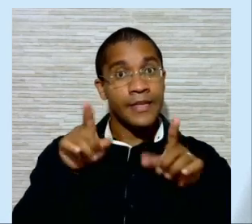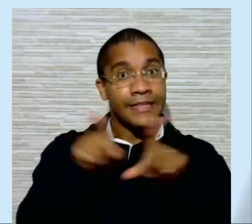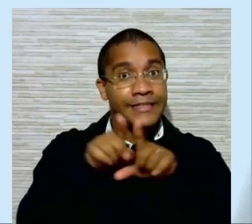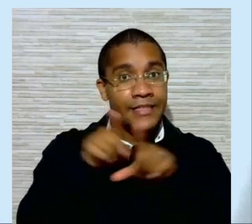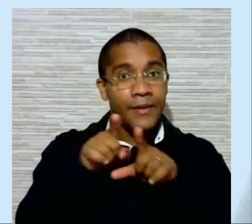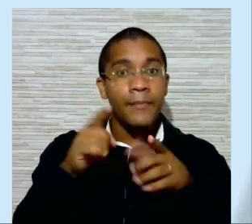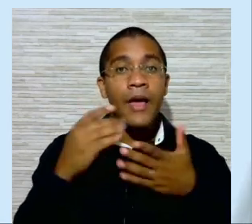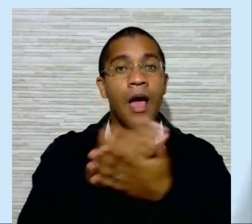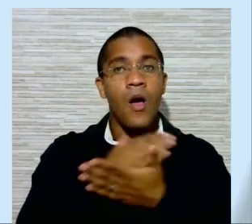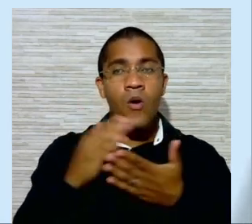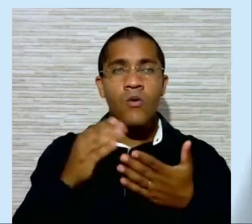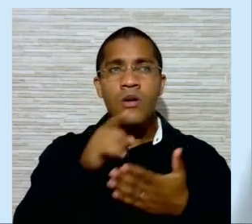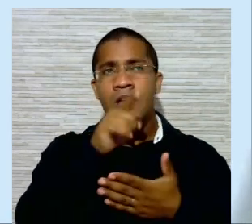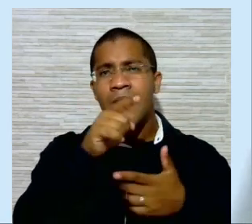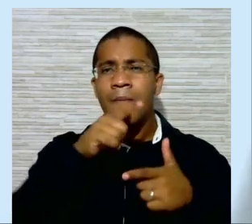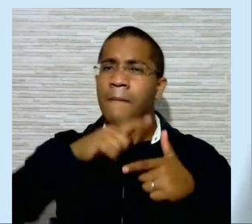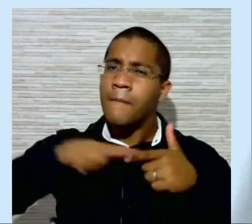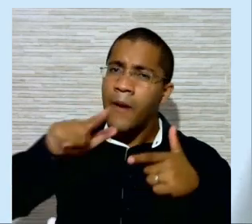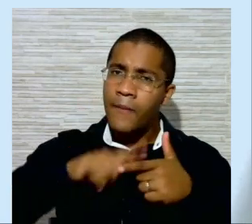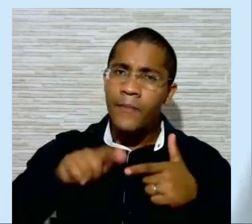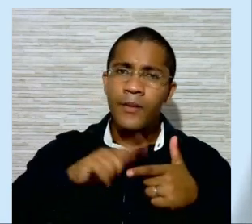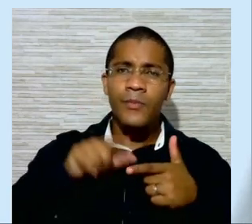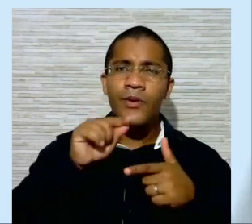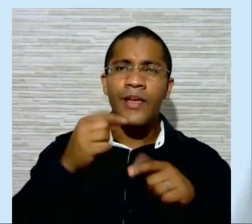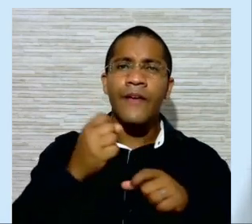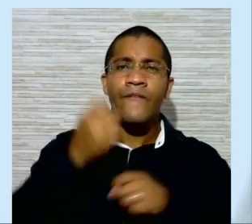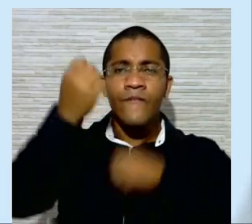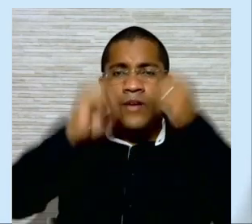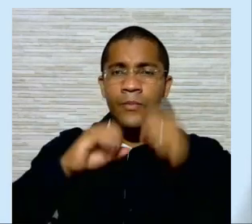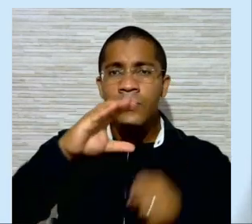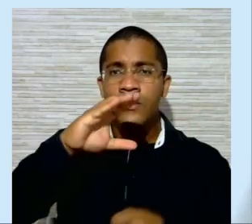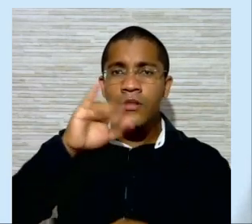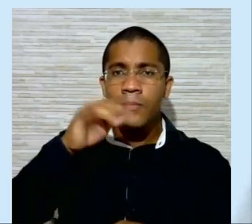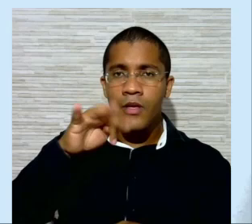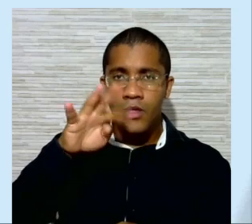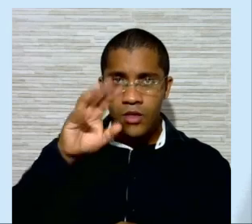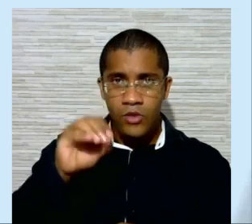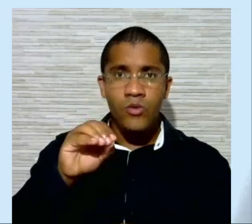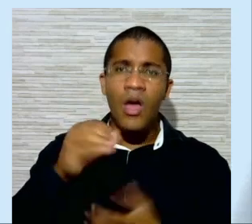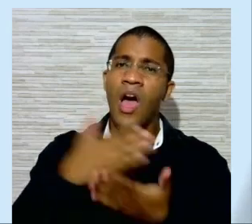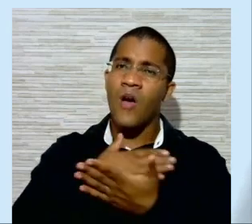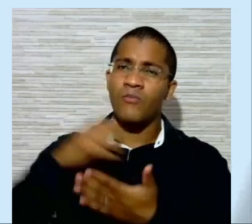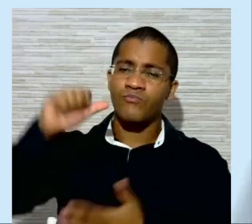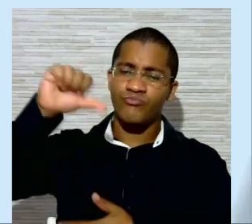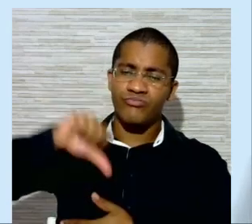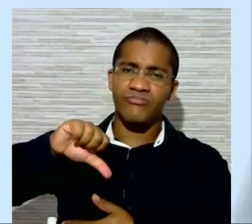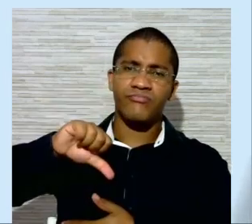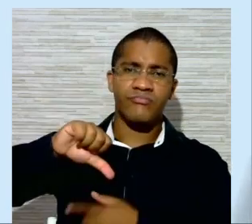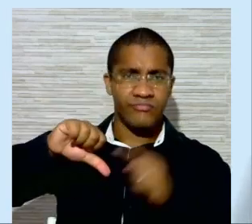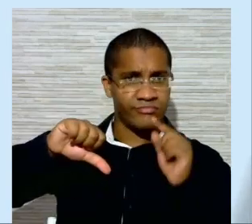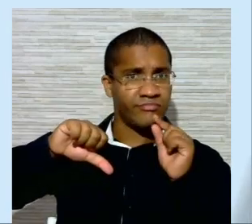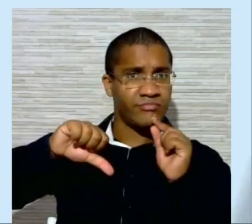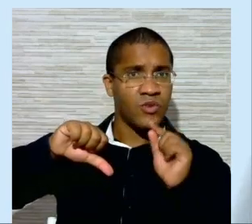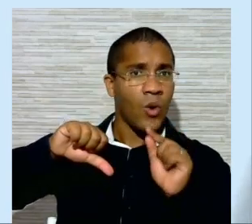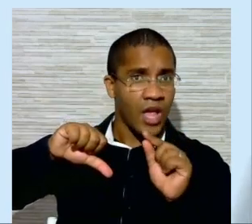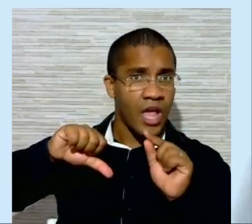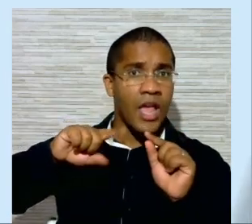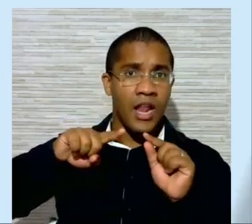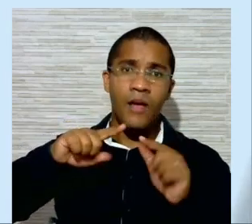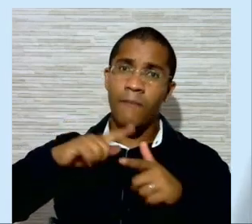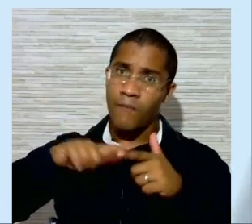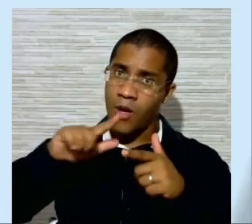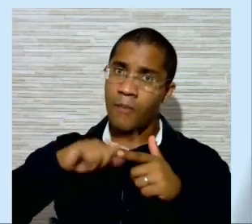eu deixo também alguns impactos, né, que traz essa indústria de cimento, alguns impactos negativos, né, que faz com que essa indústria